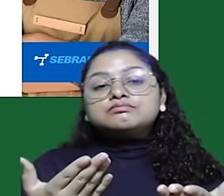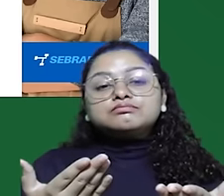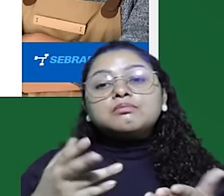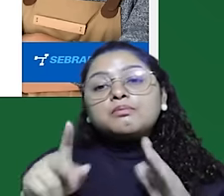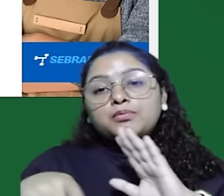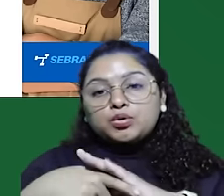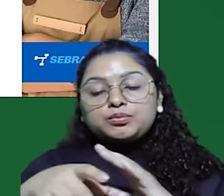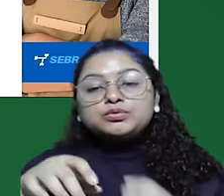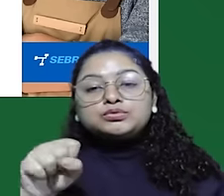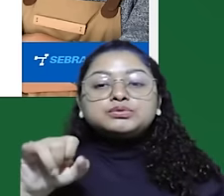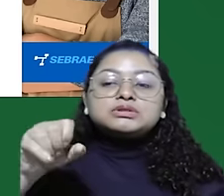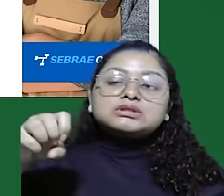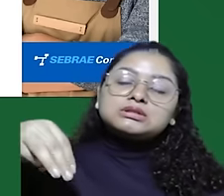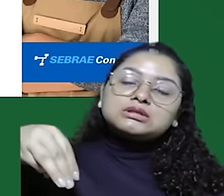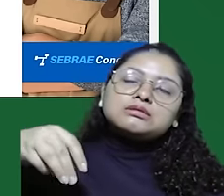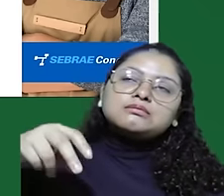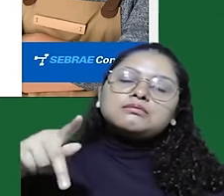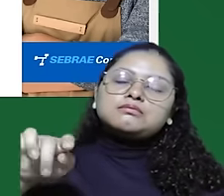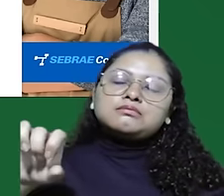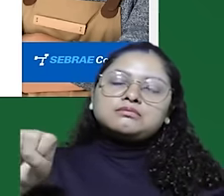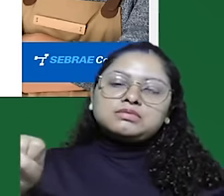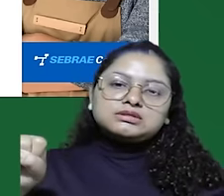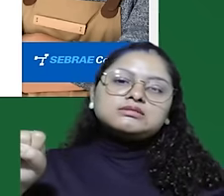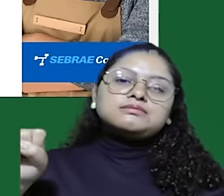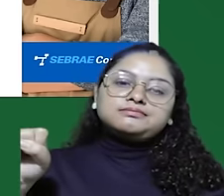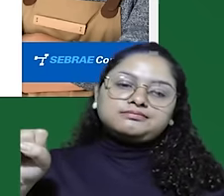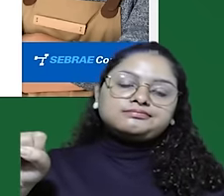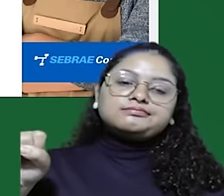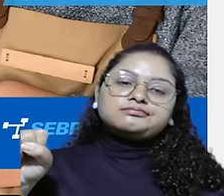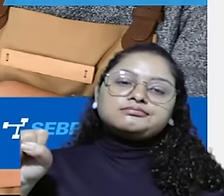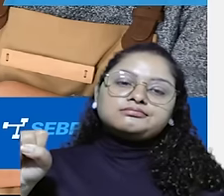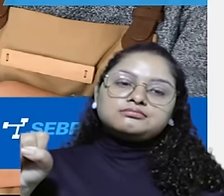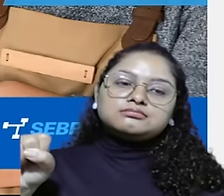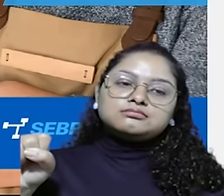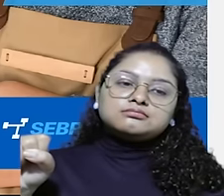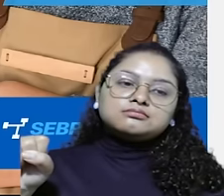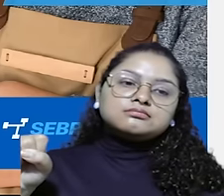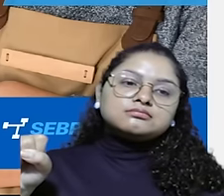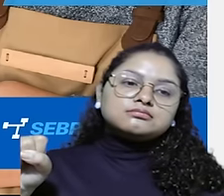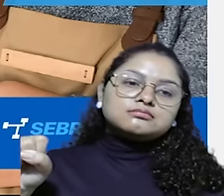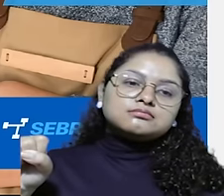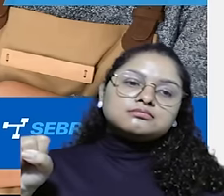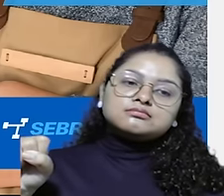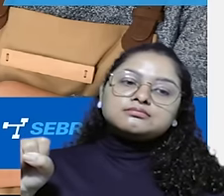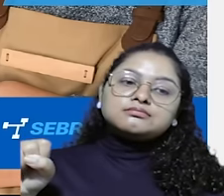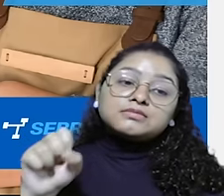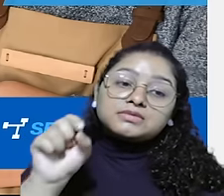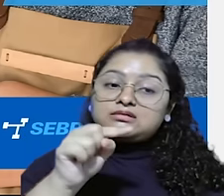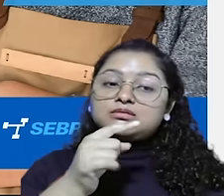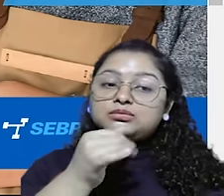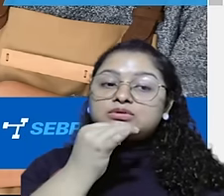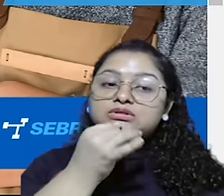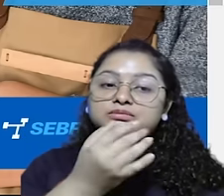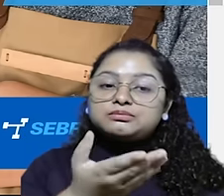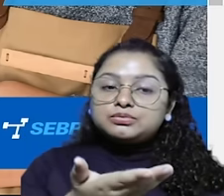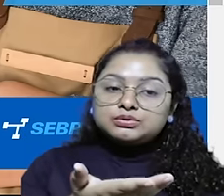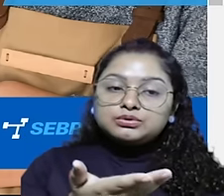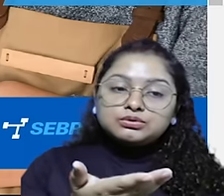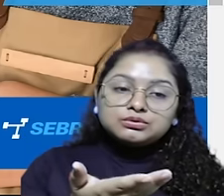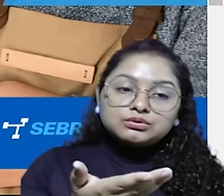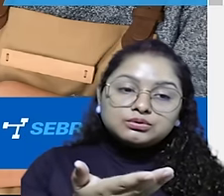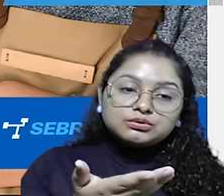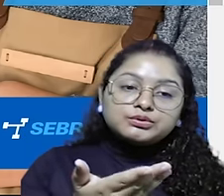simples e vai selecionar e vai dar tudo certo no caso a gente tá seguindo o exemplo de lucro